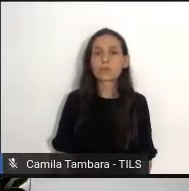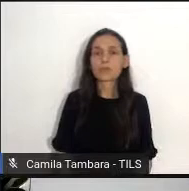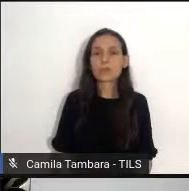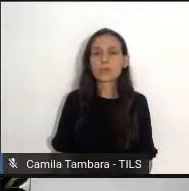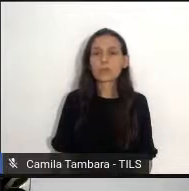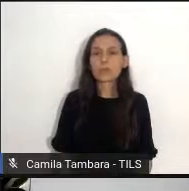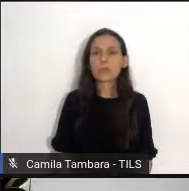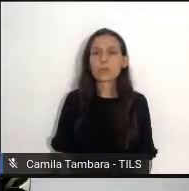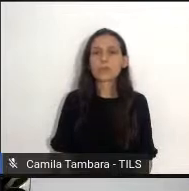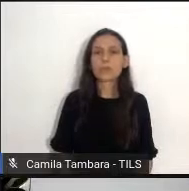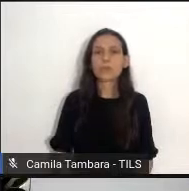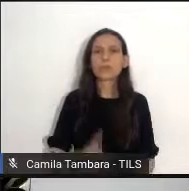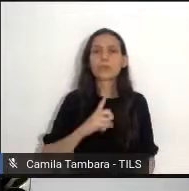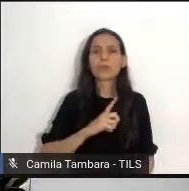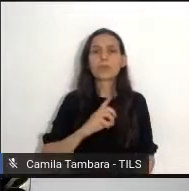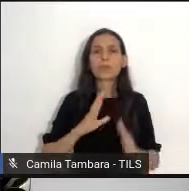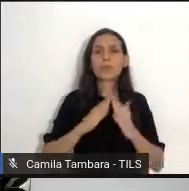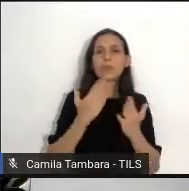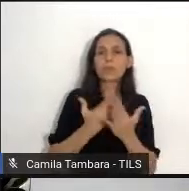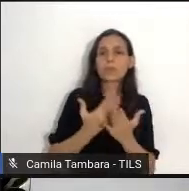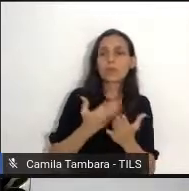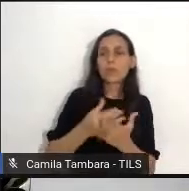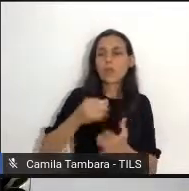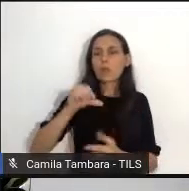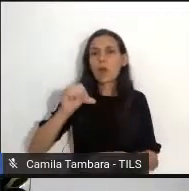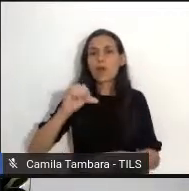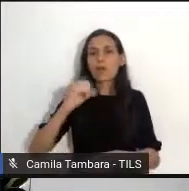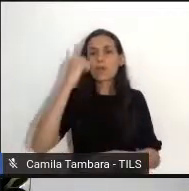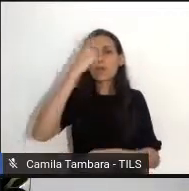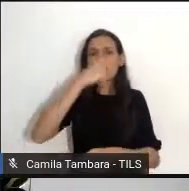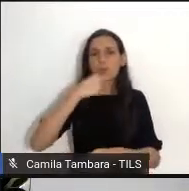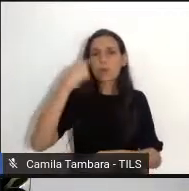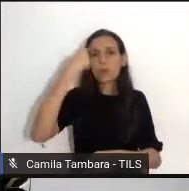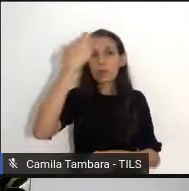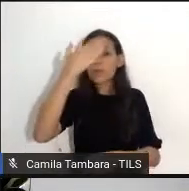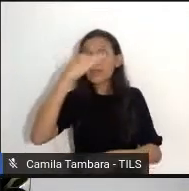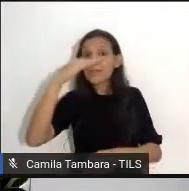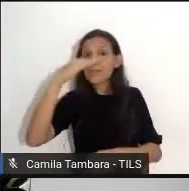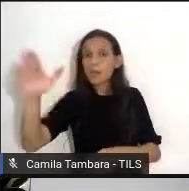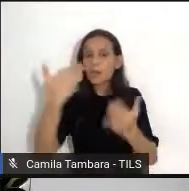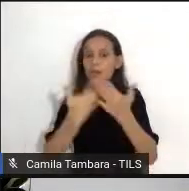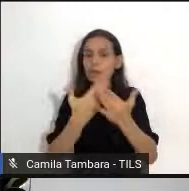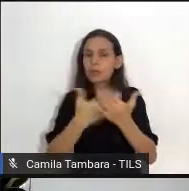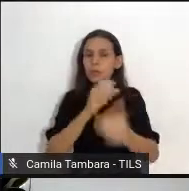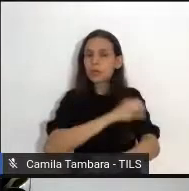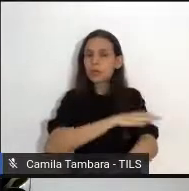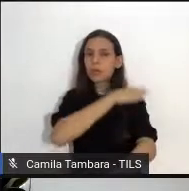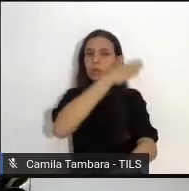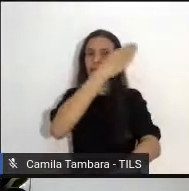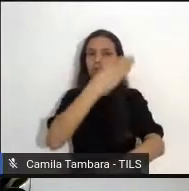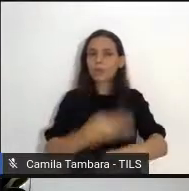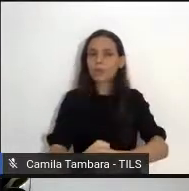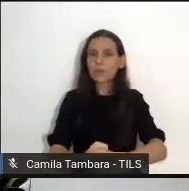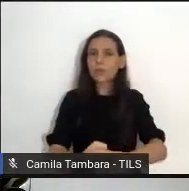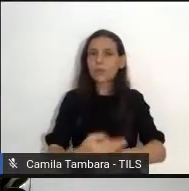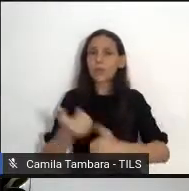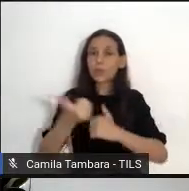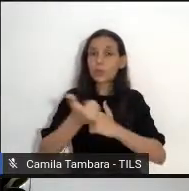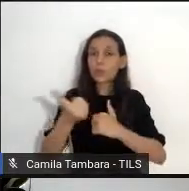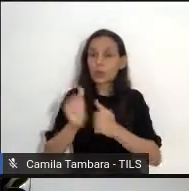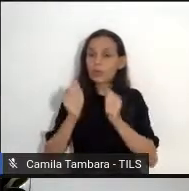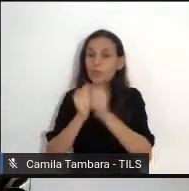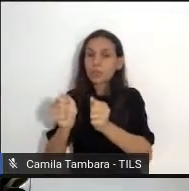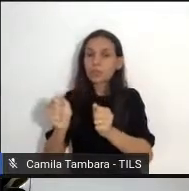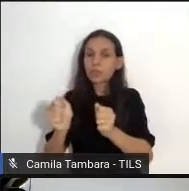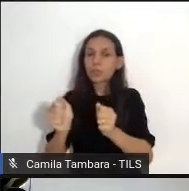desconto que fica 9h30 durante o dia, ele fica muito mais tempo com o estudante do que a própria família. Então é uma pessoa muito próxima.